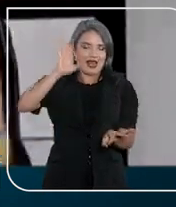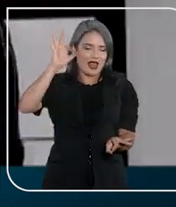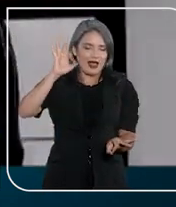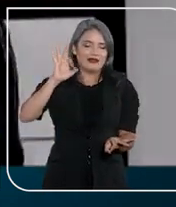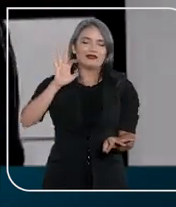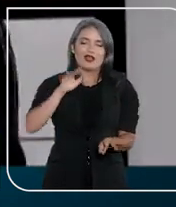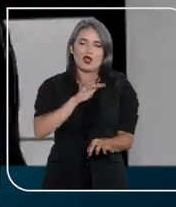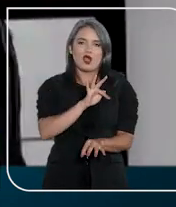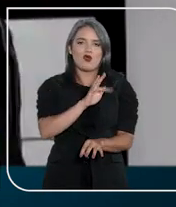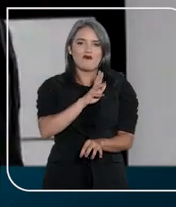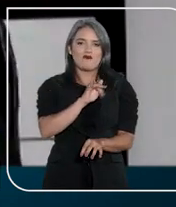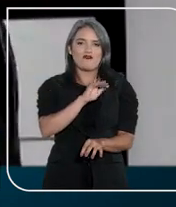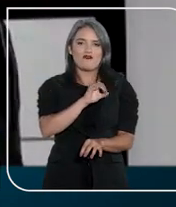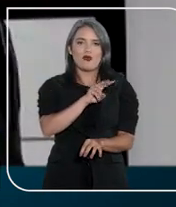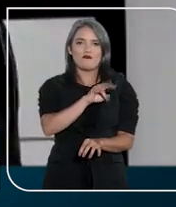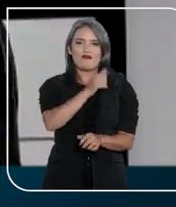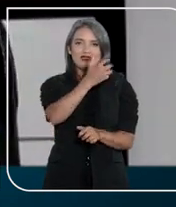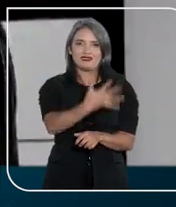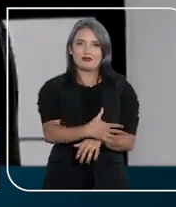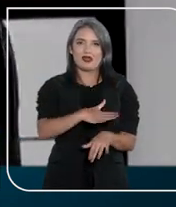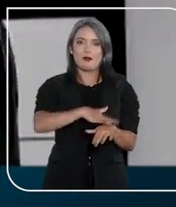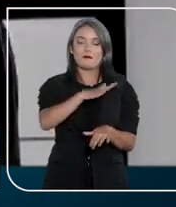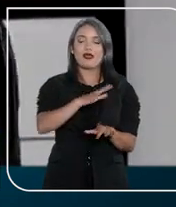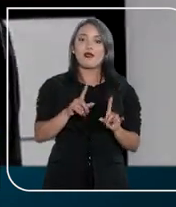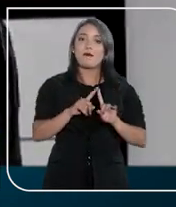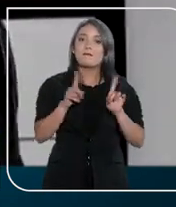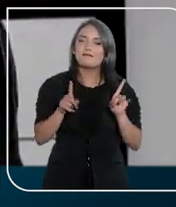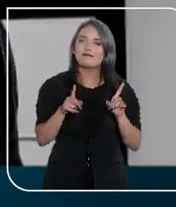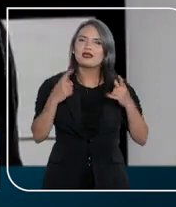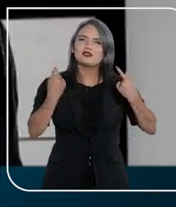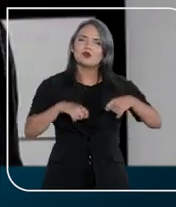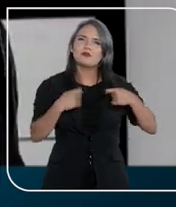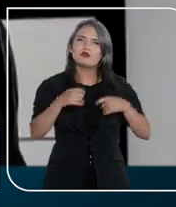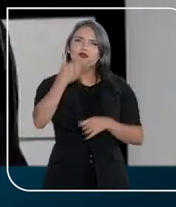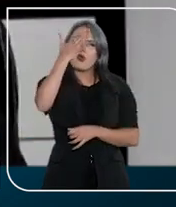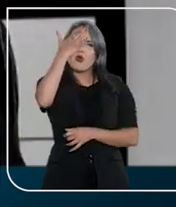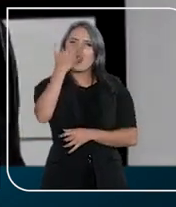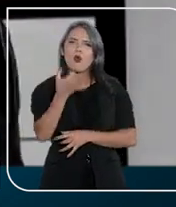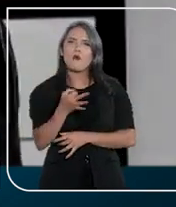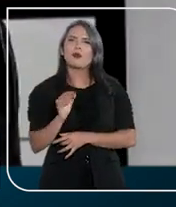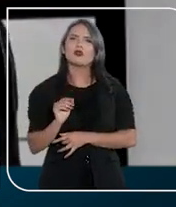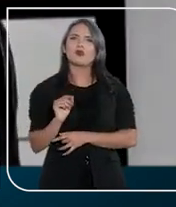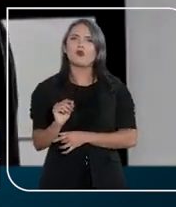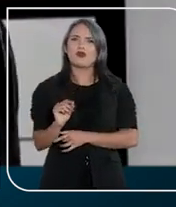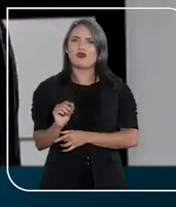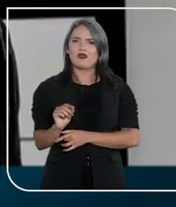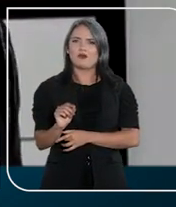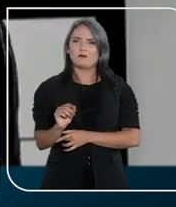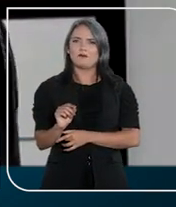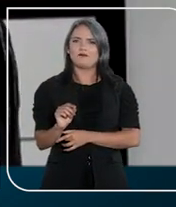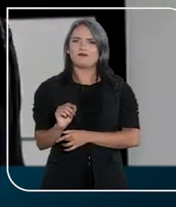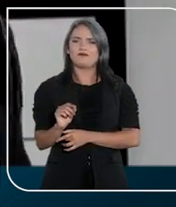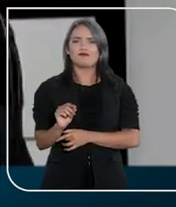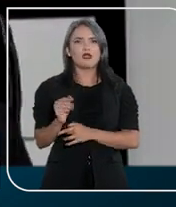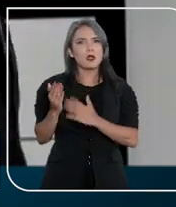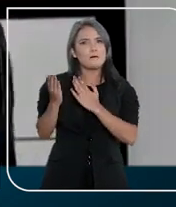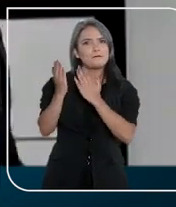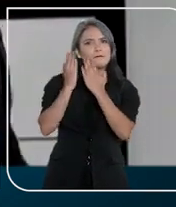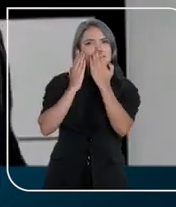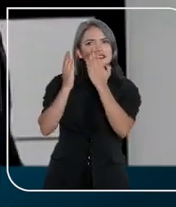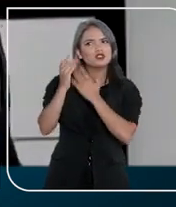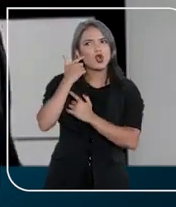quer falar um pouco a respeito disso, nós temos que entender o seguinte, Fátima, o que é um exame